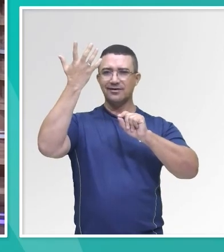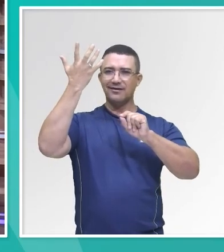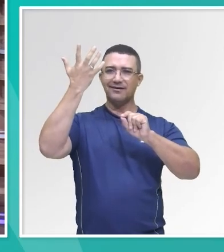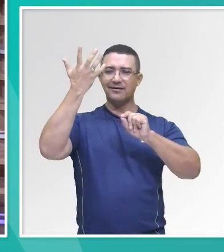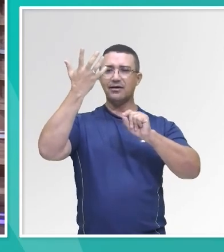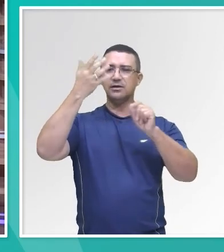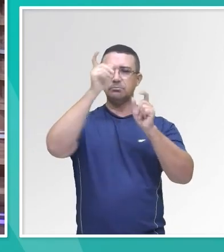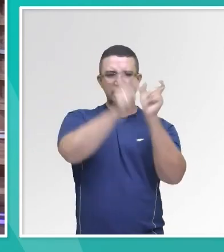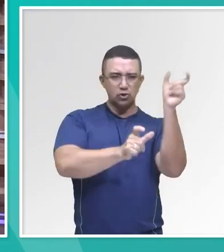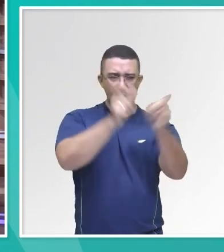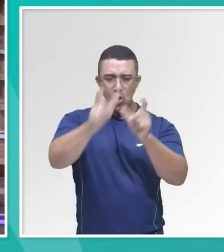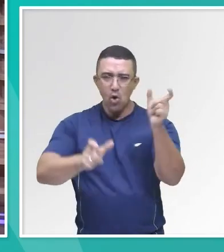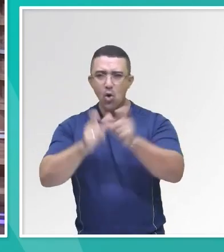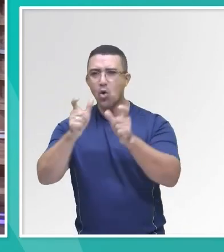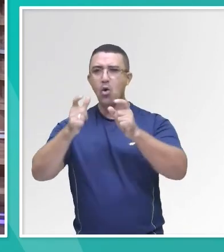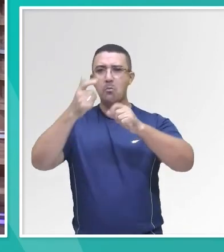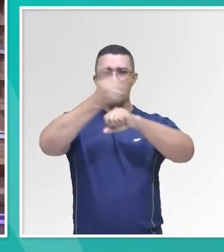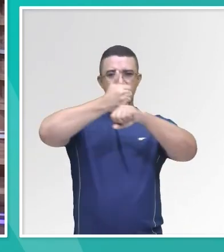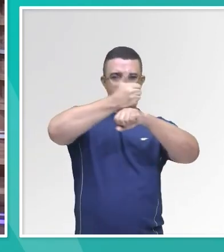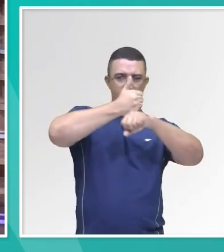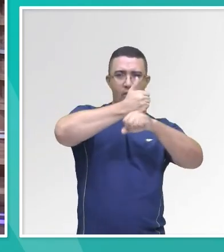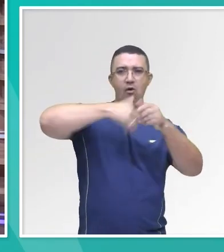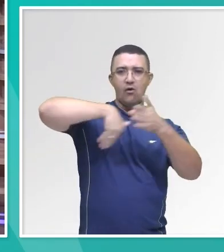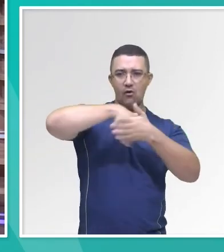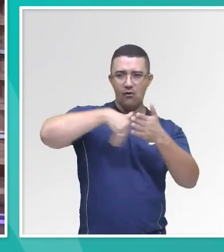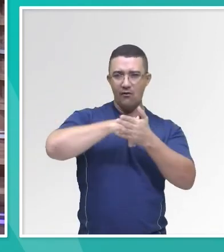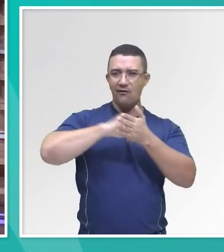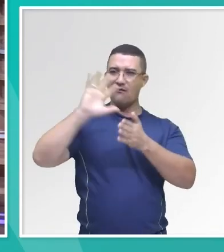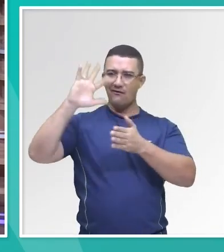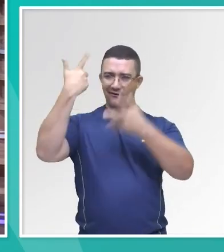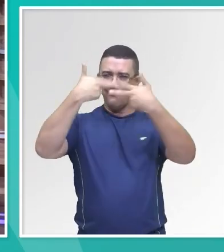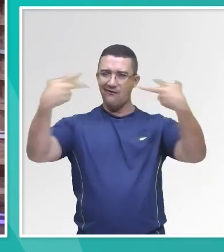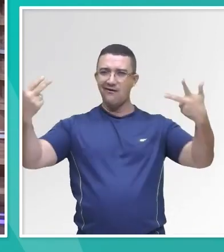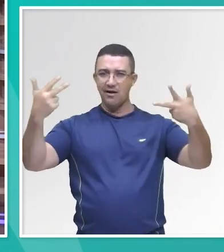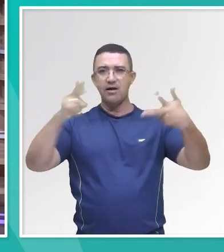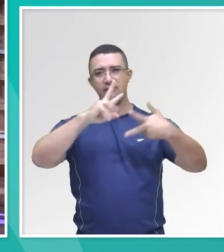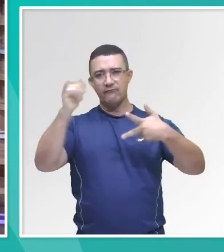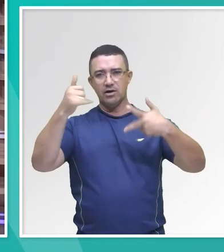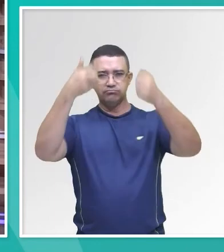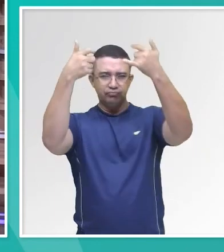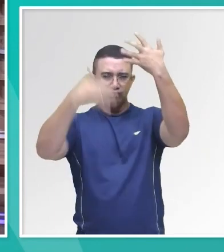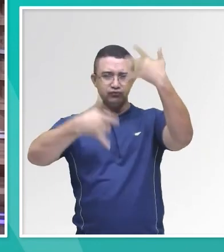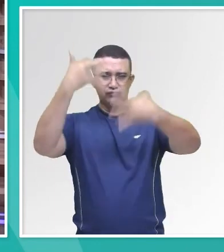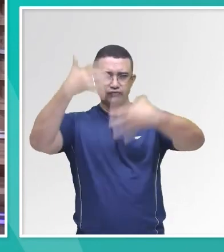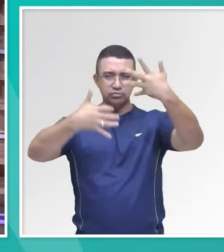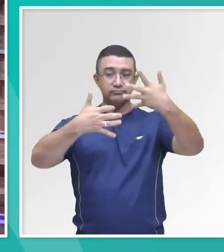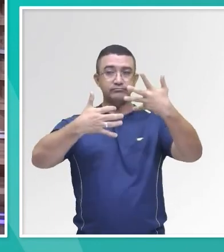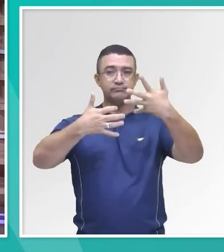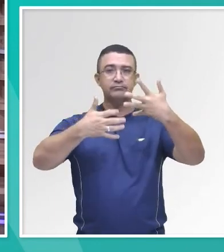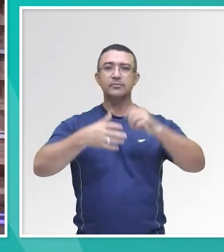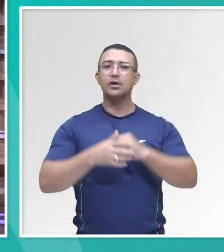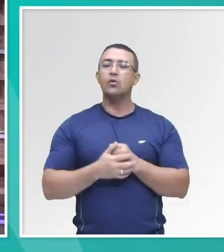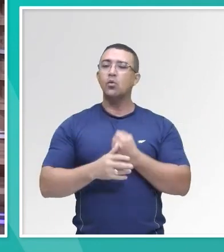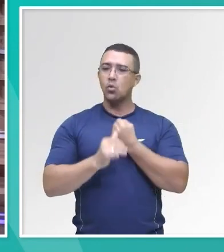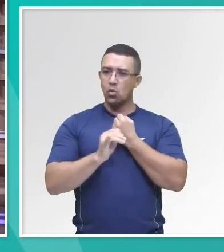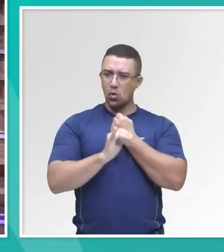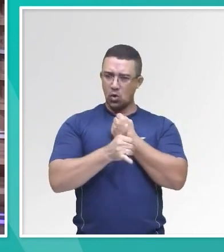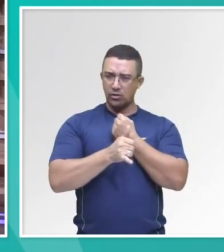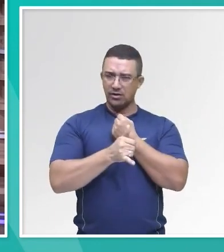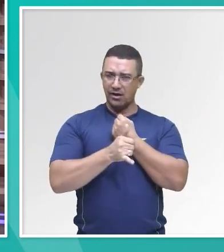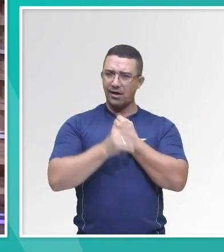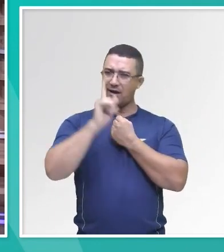personagens, fatos que ocorreram. Então ele vai tratar ali dessa história. Por isso que a crônica, como ele diz aí, são fatos